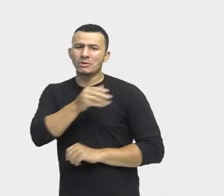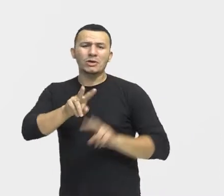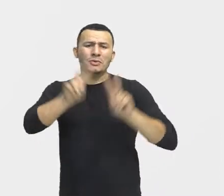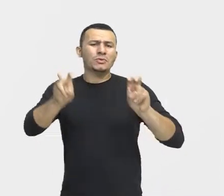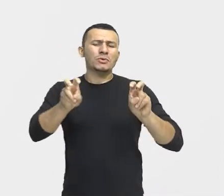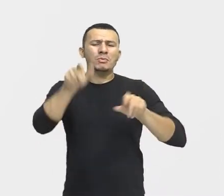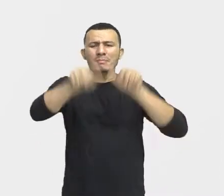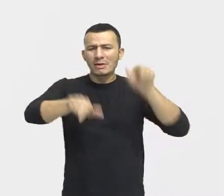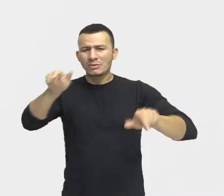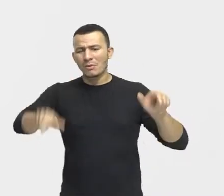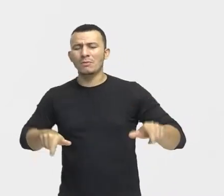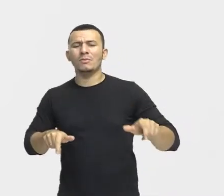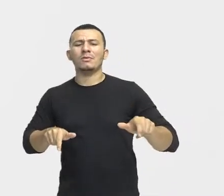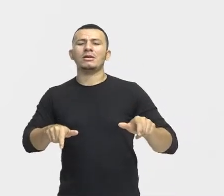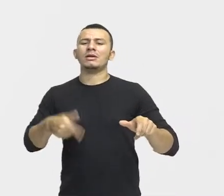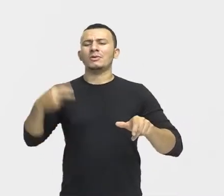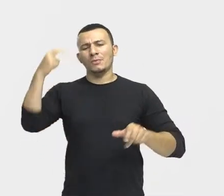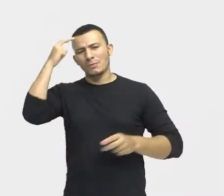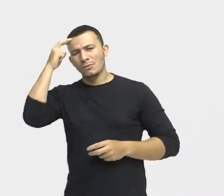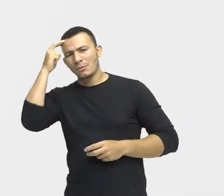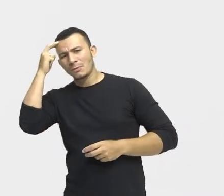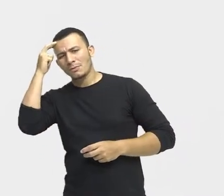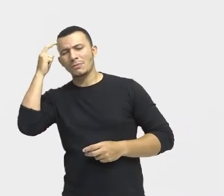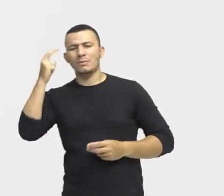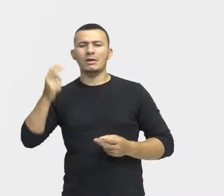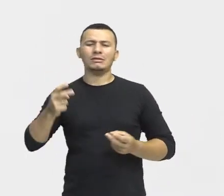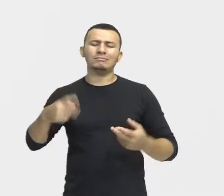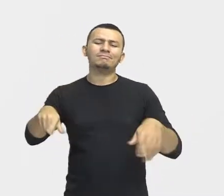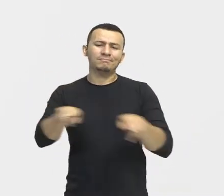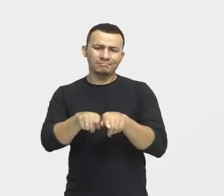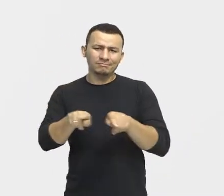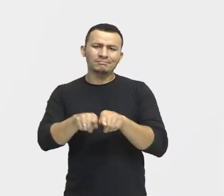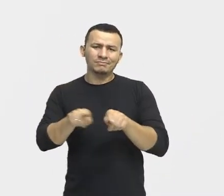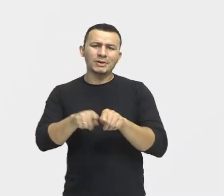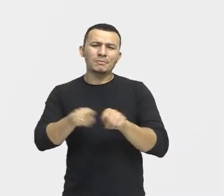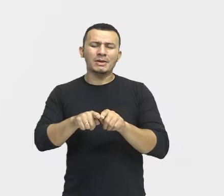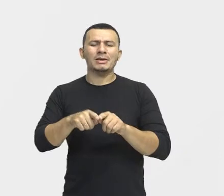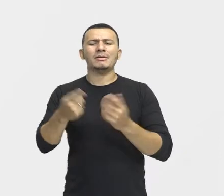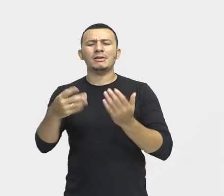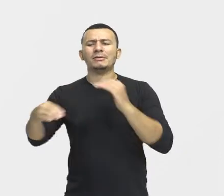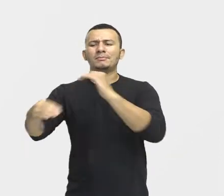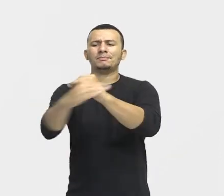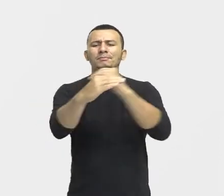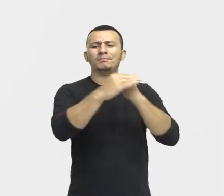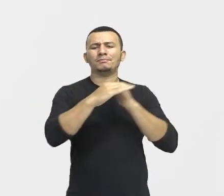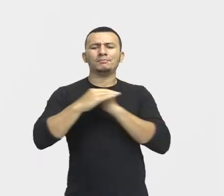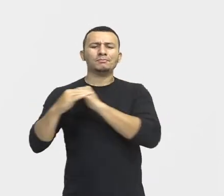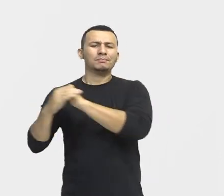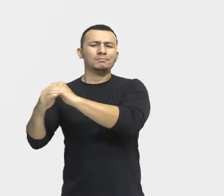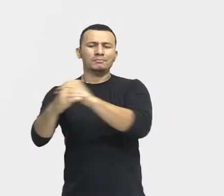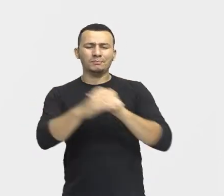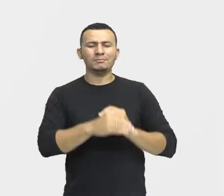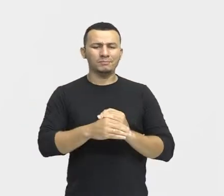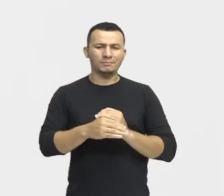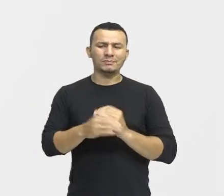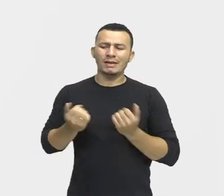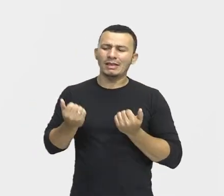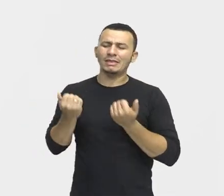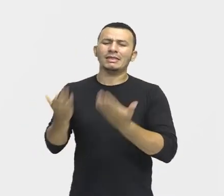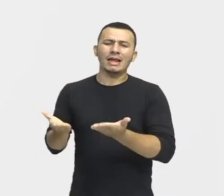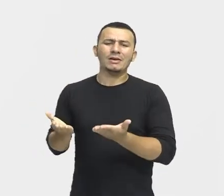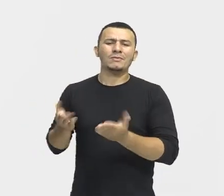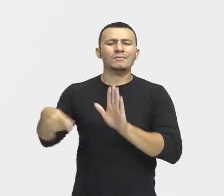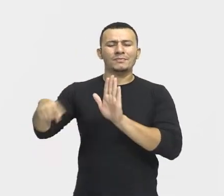determinadas pessoas, culturas, acaba também estereotipando, ou seja, atribuindo qualidades, muitas